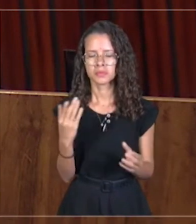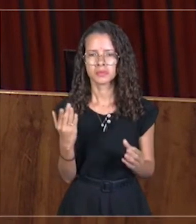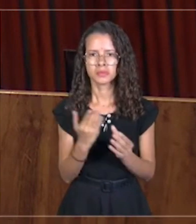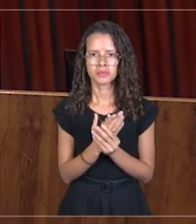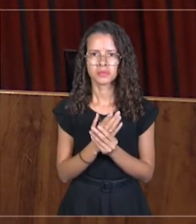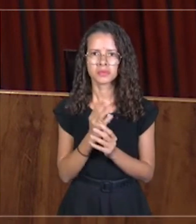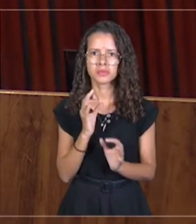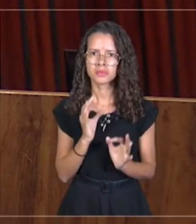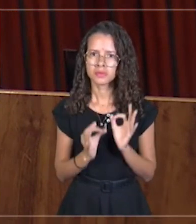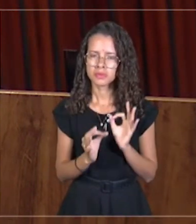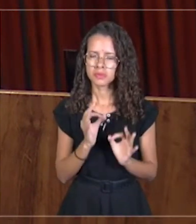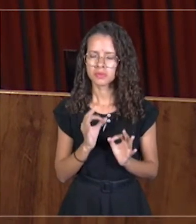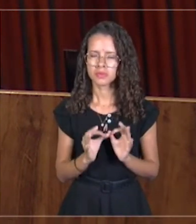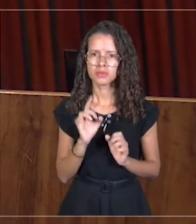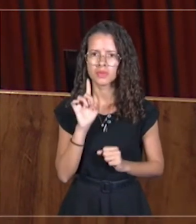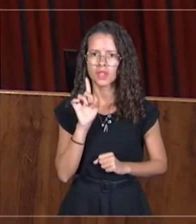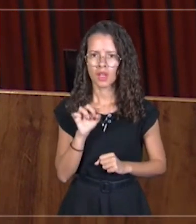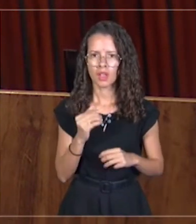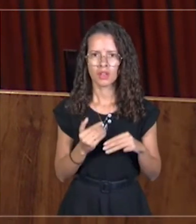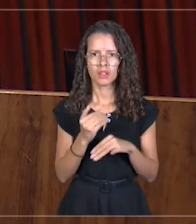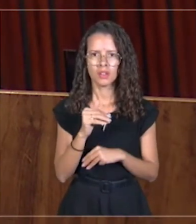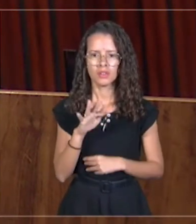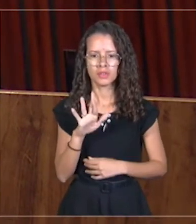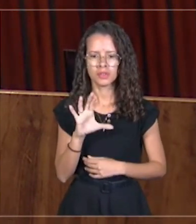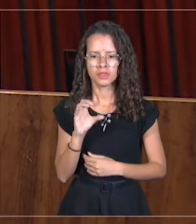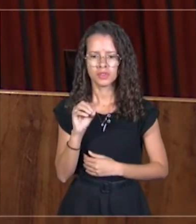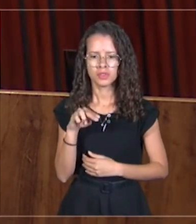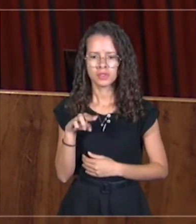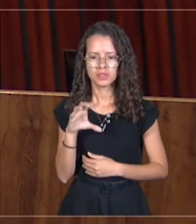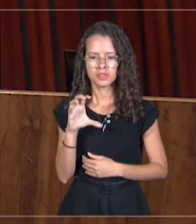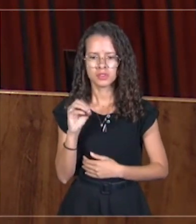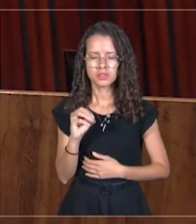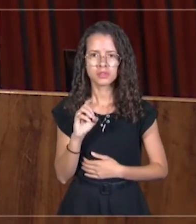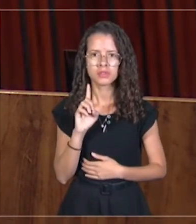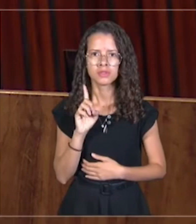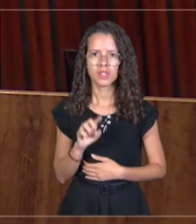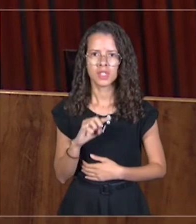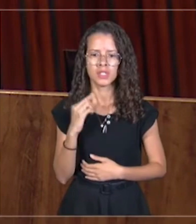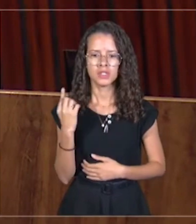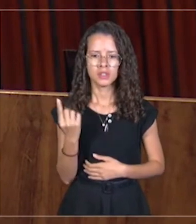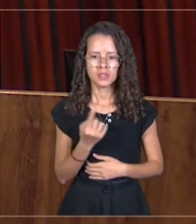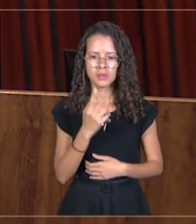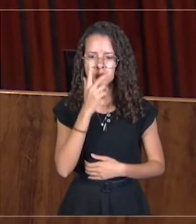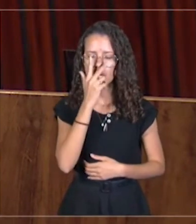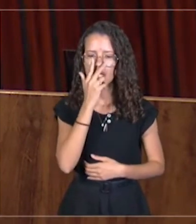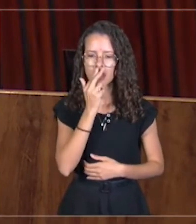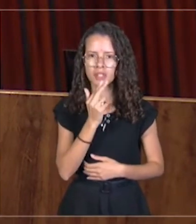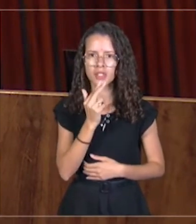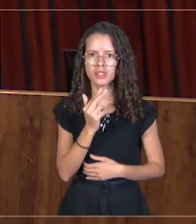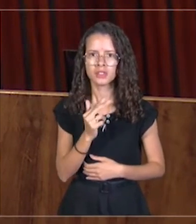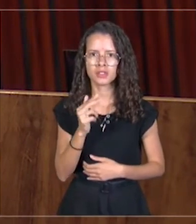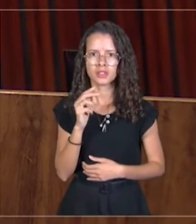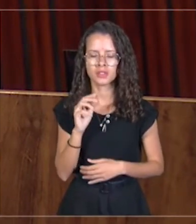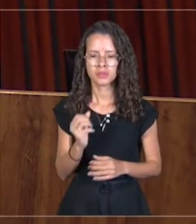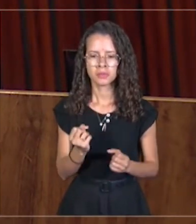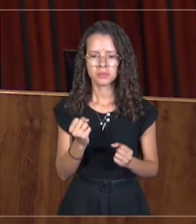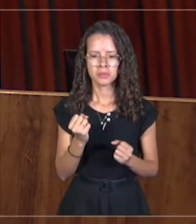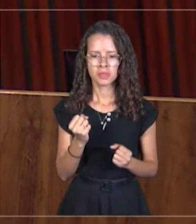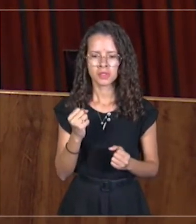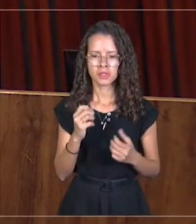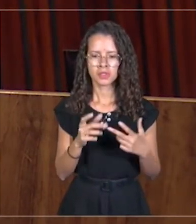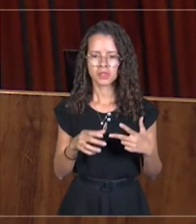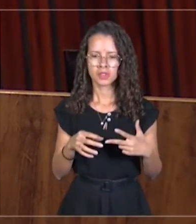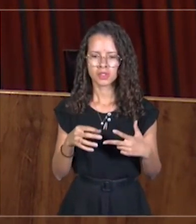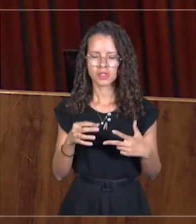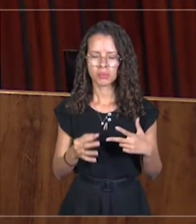é, como bem disse o ministro Floriano, um nonsense judicial total. Parece até que o Poder Judiciário brasileiro não